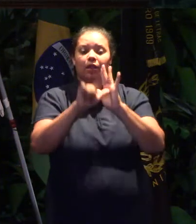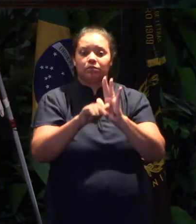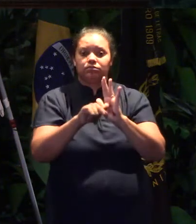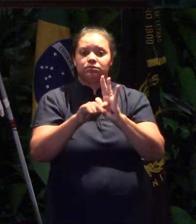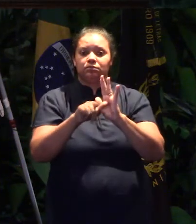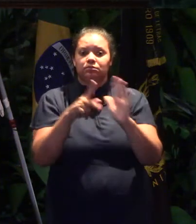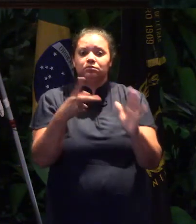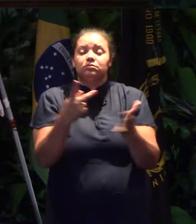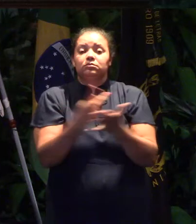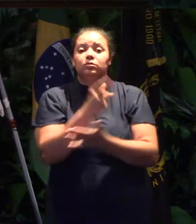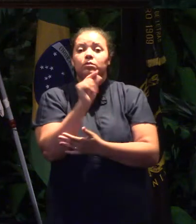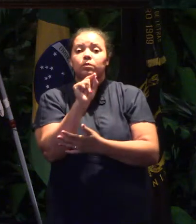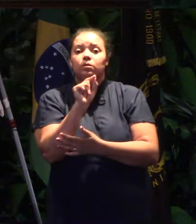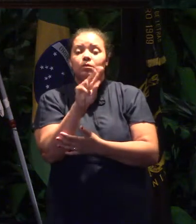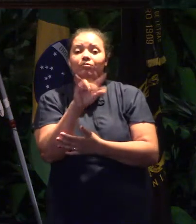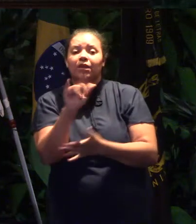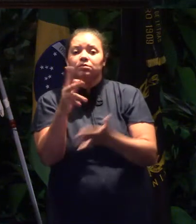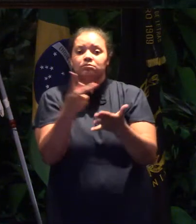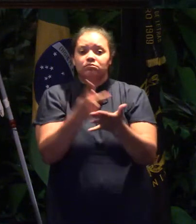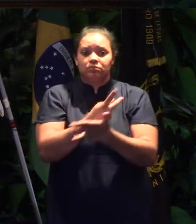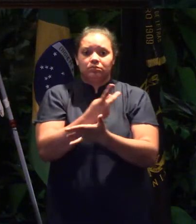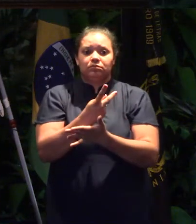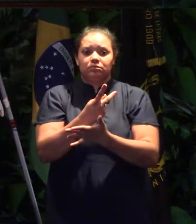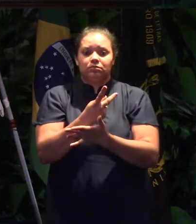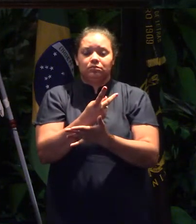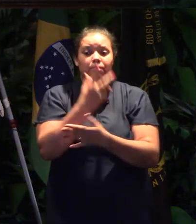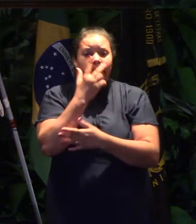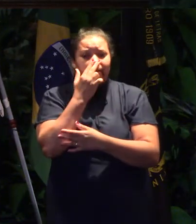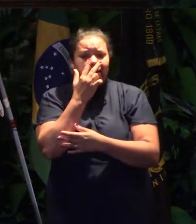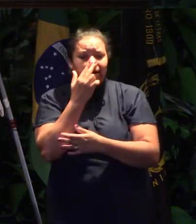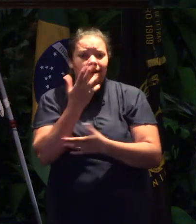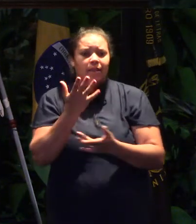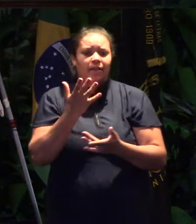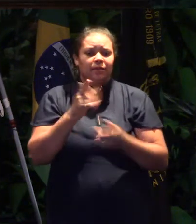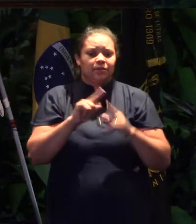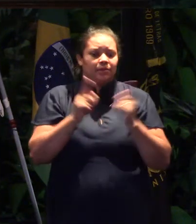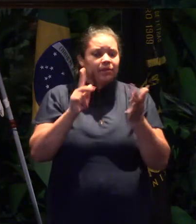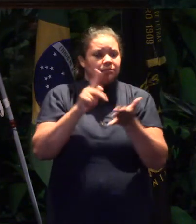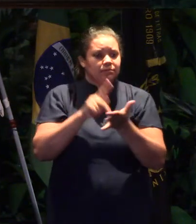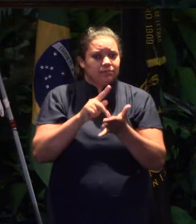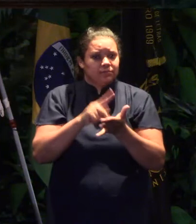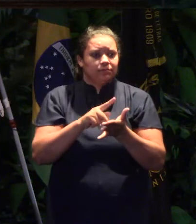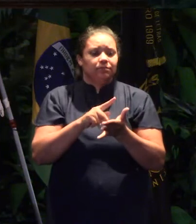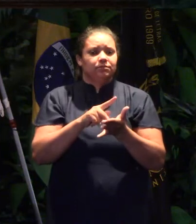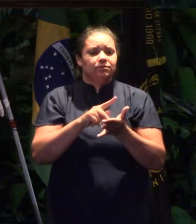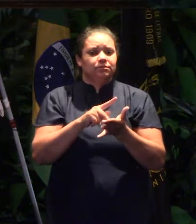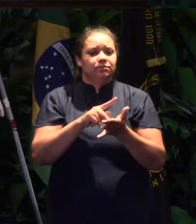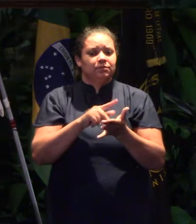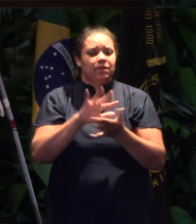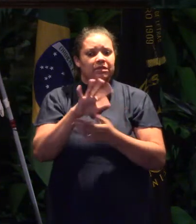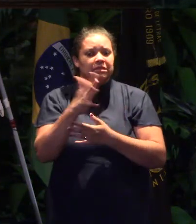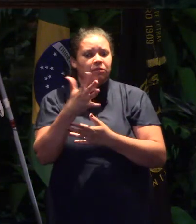de algum evento, que parece que é uma antecipação, mas que, na verdade, é talvez simplesmente